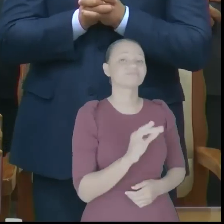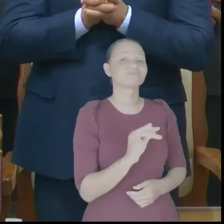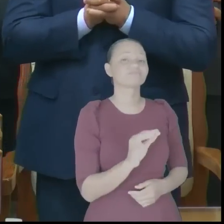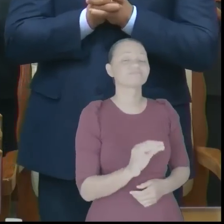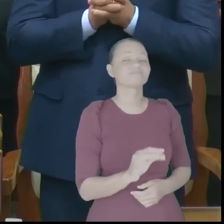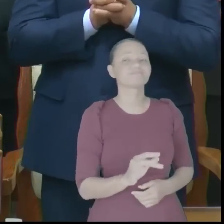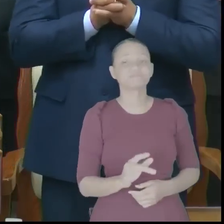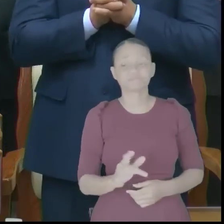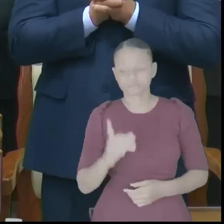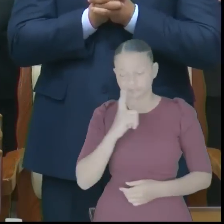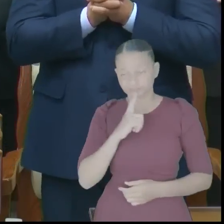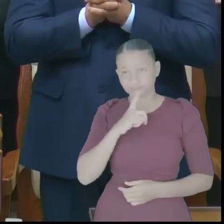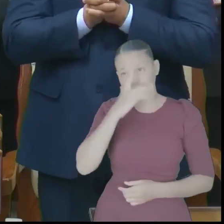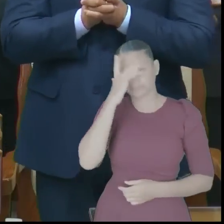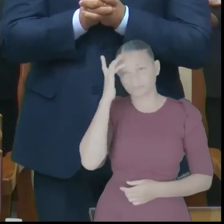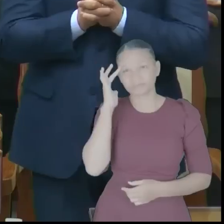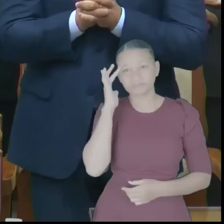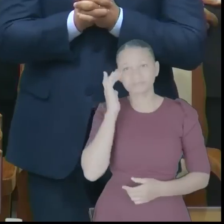Tem mais alguém?